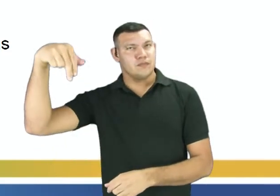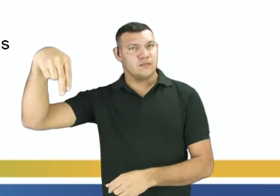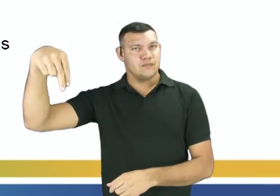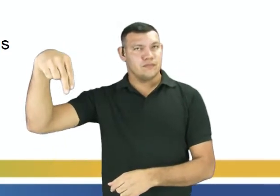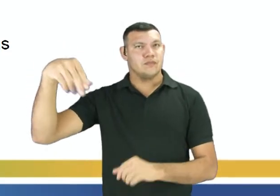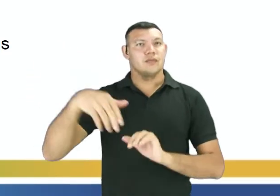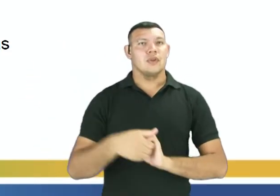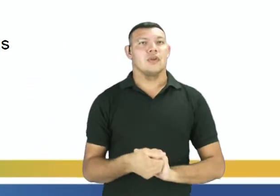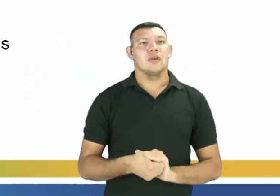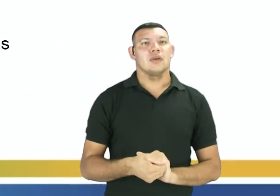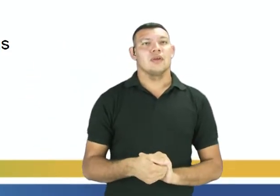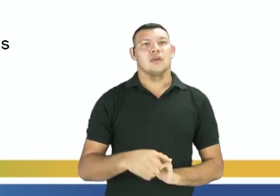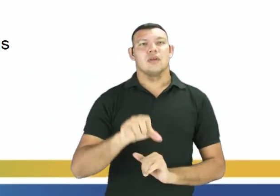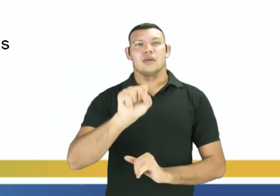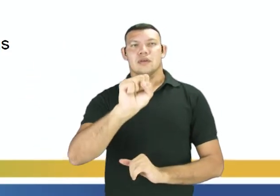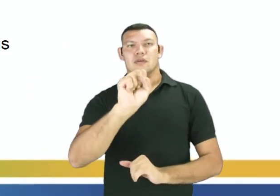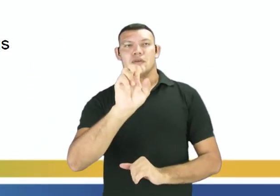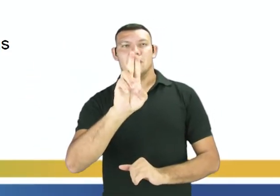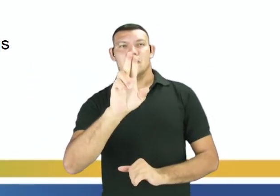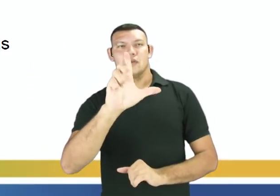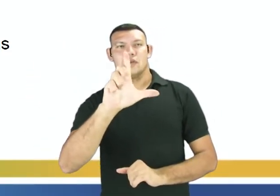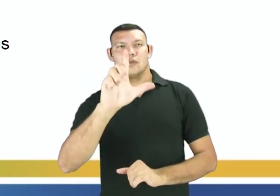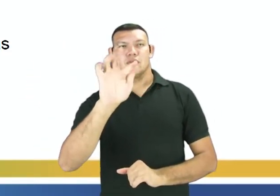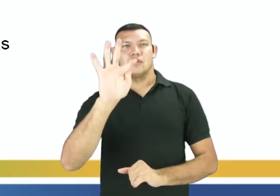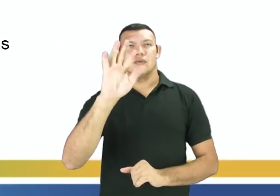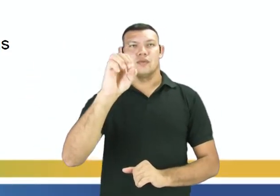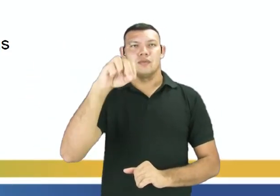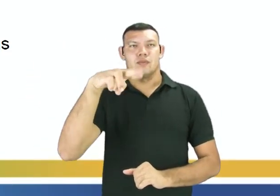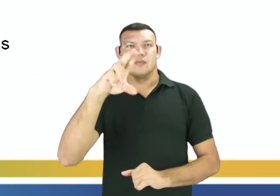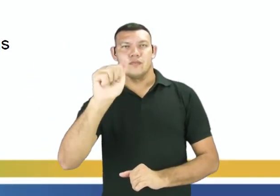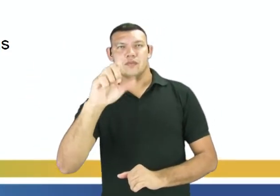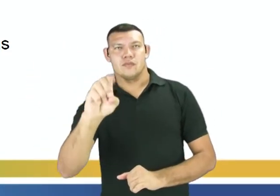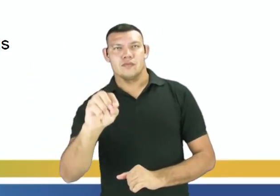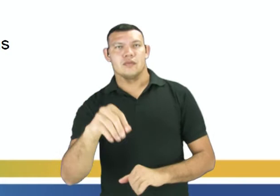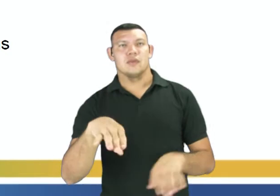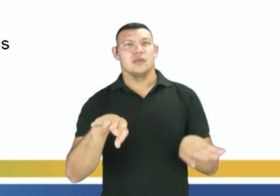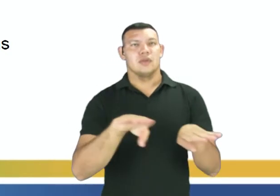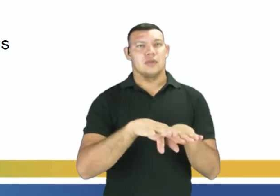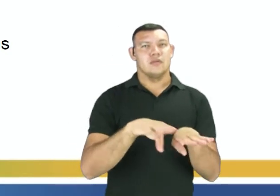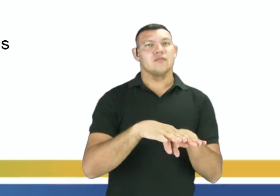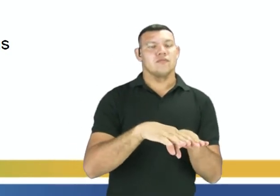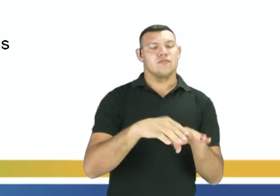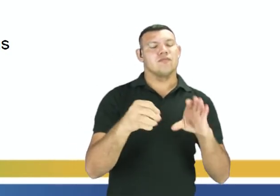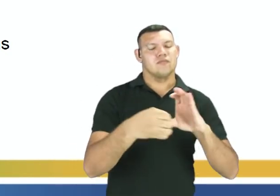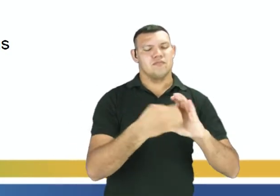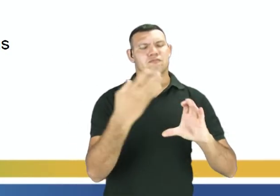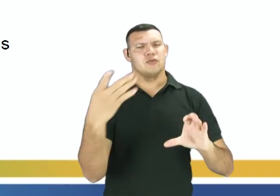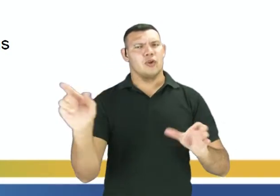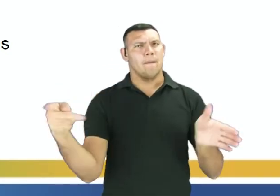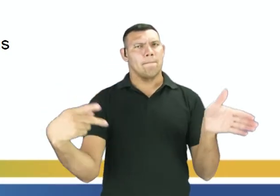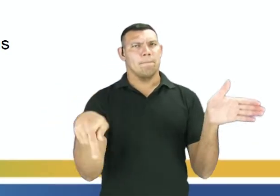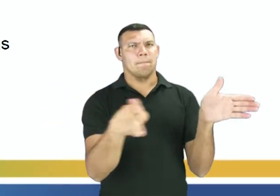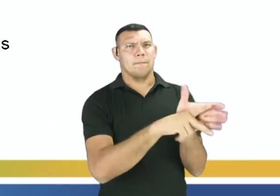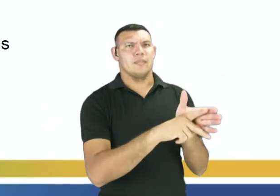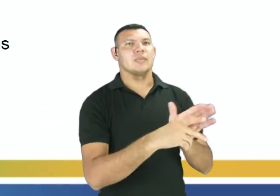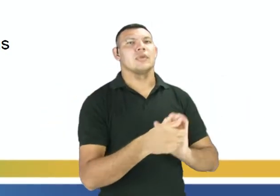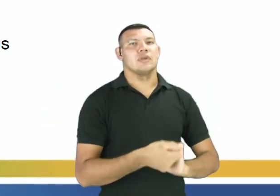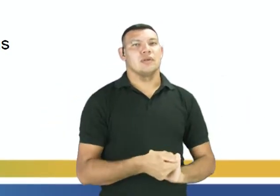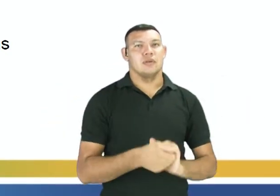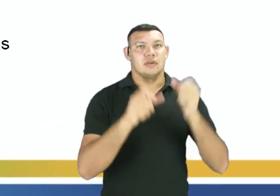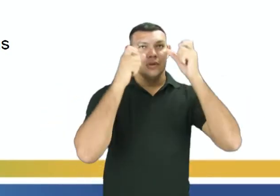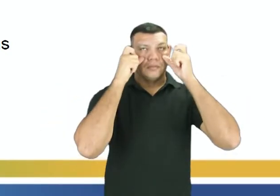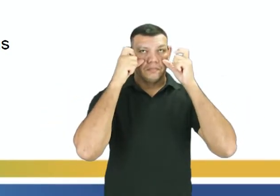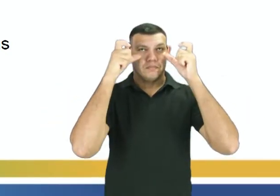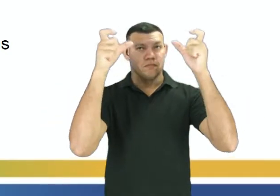usar desses materiais para fazer o teste, Quanto ao aroma. Exemplo: combustíveis, derivado do